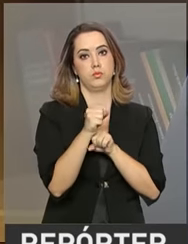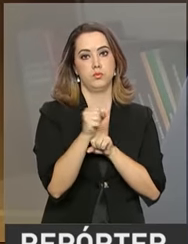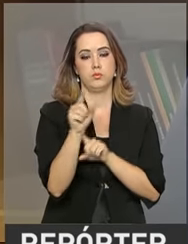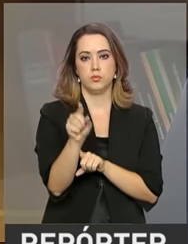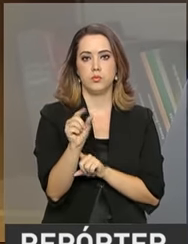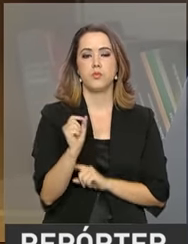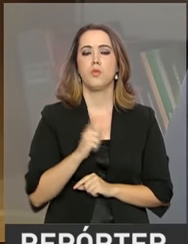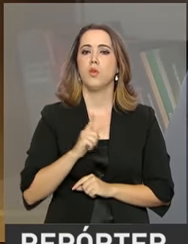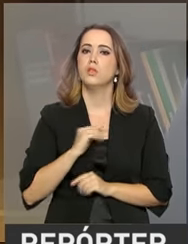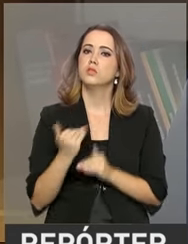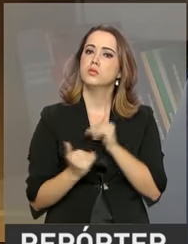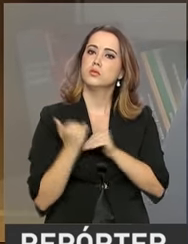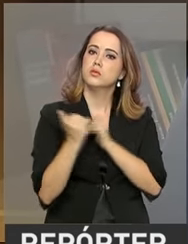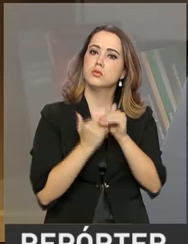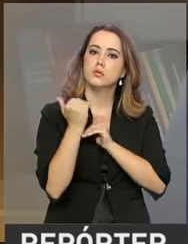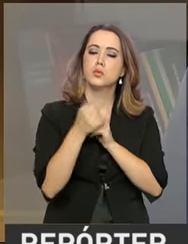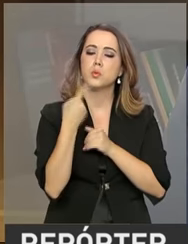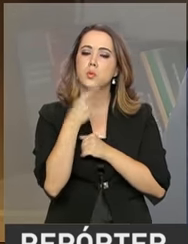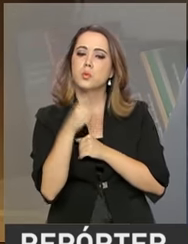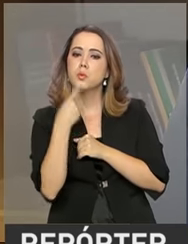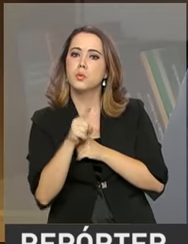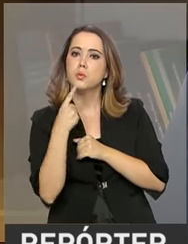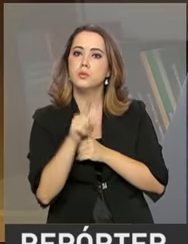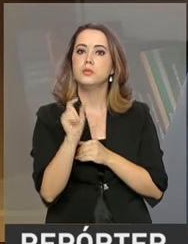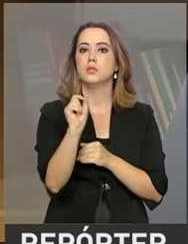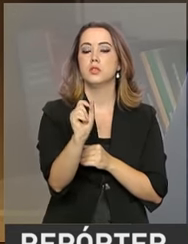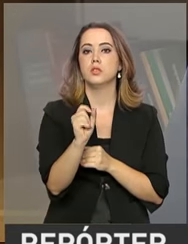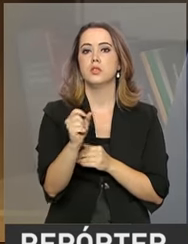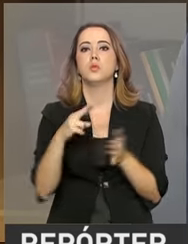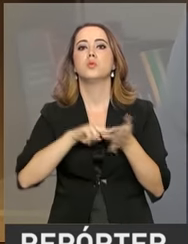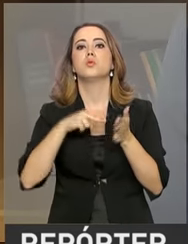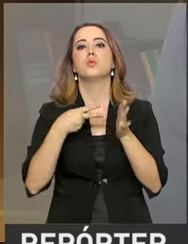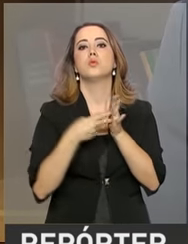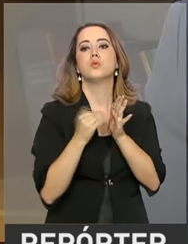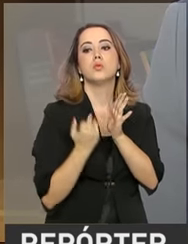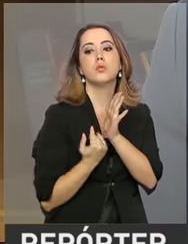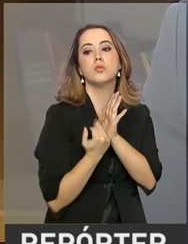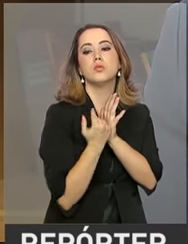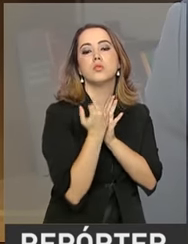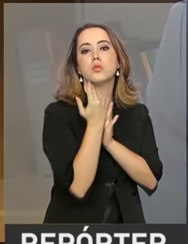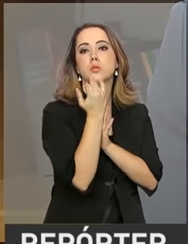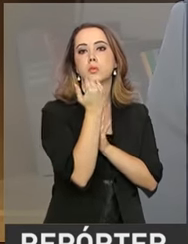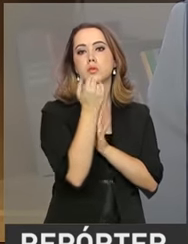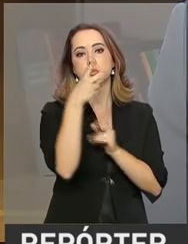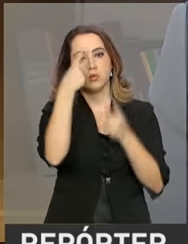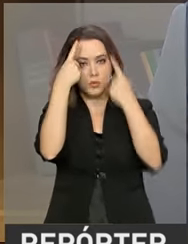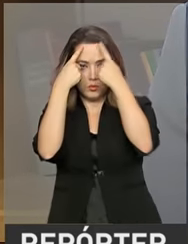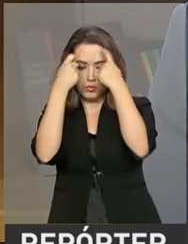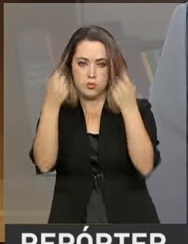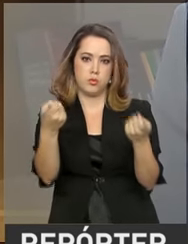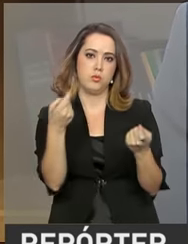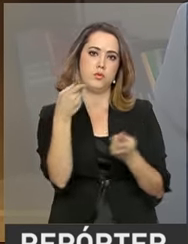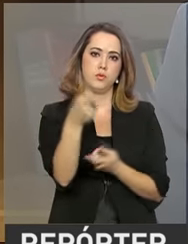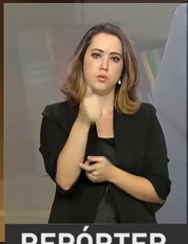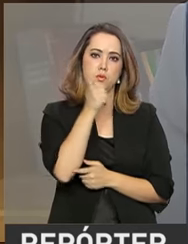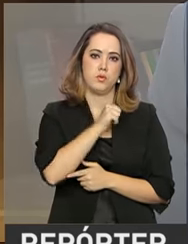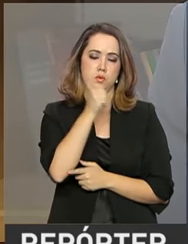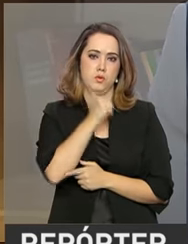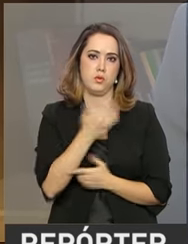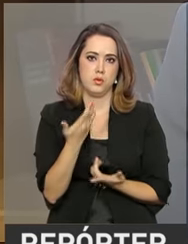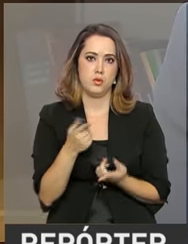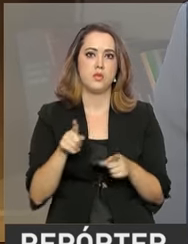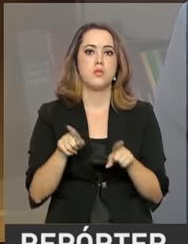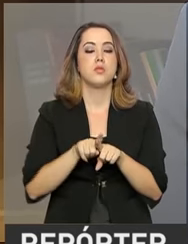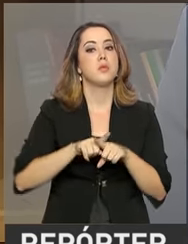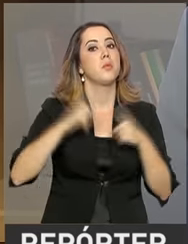o crescimento das denúncias, não significa que está aumentando com esta mulher que tem, que sofre essa violência, mas